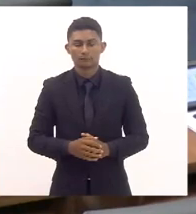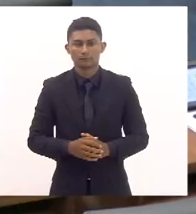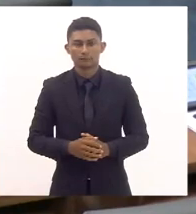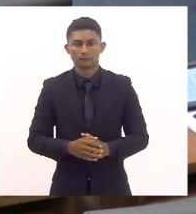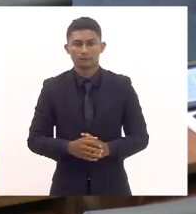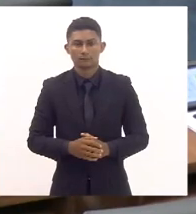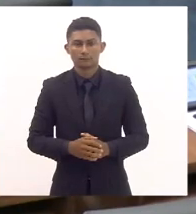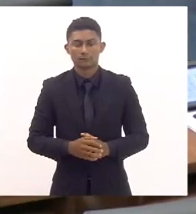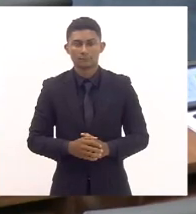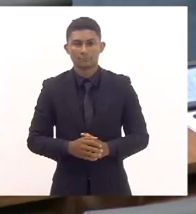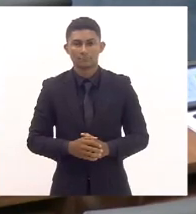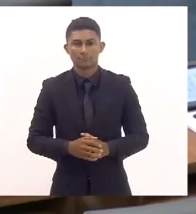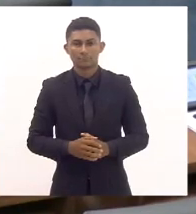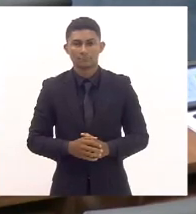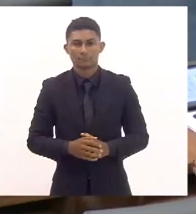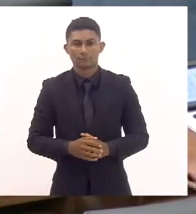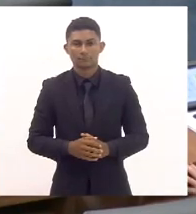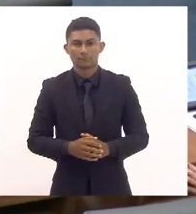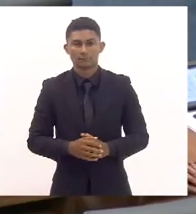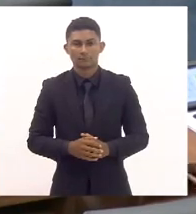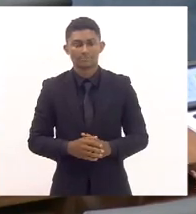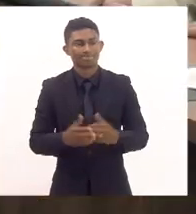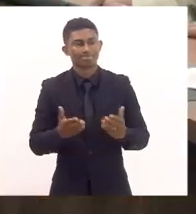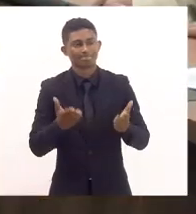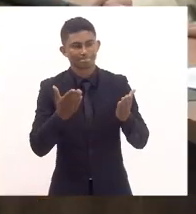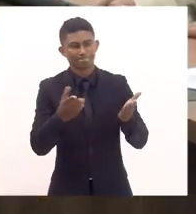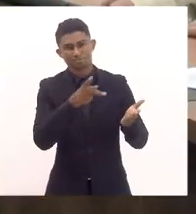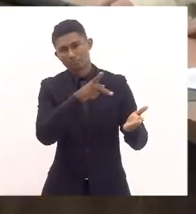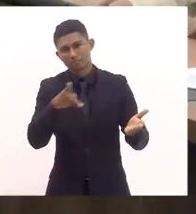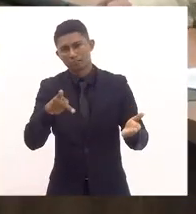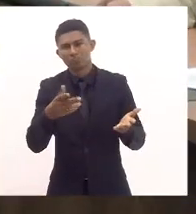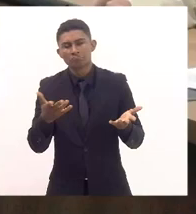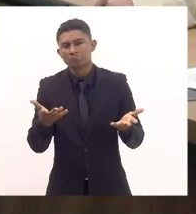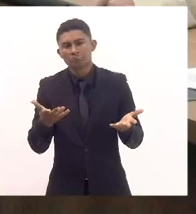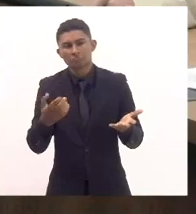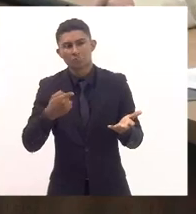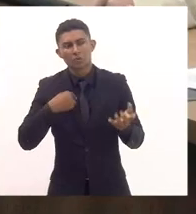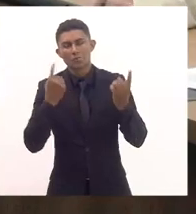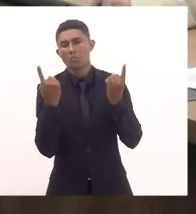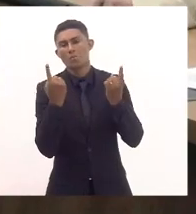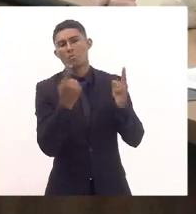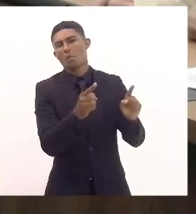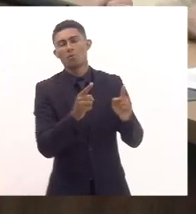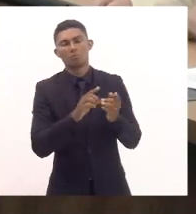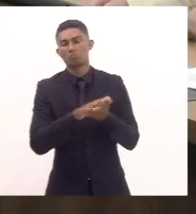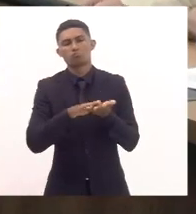o senhor presidente tem nada contrário